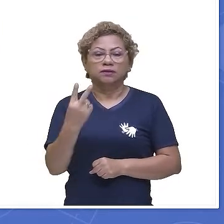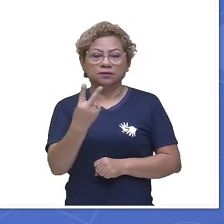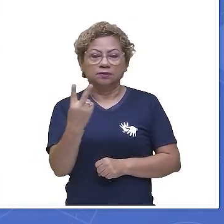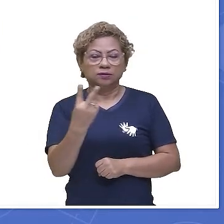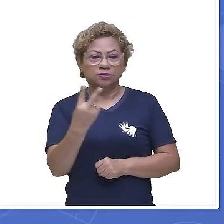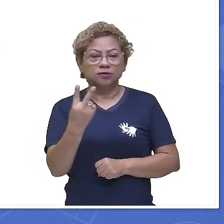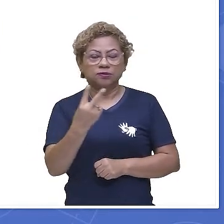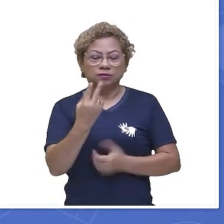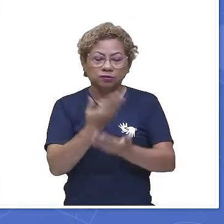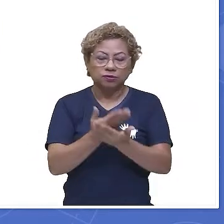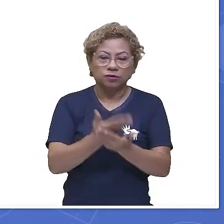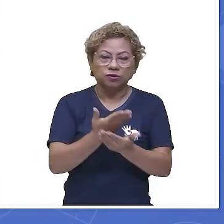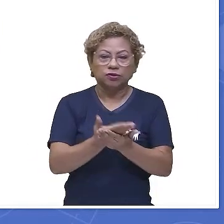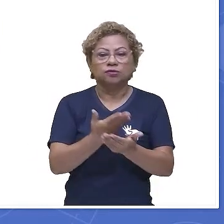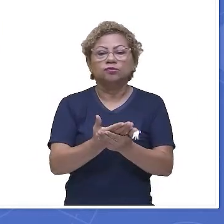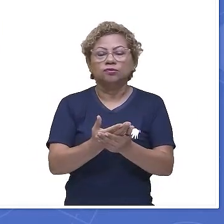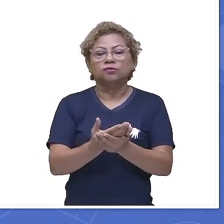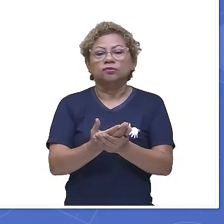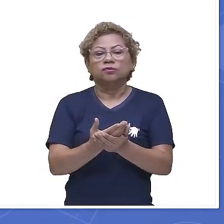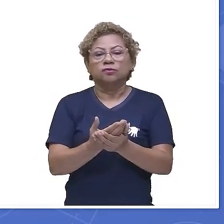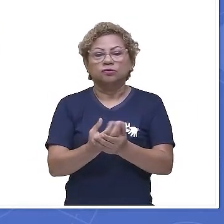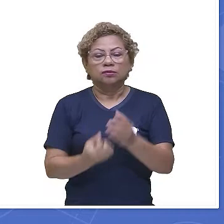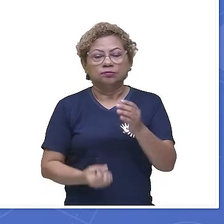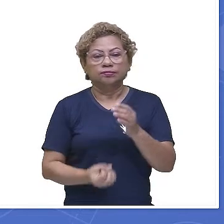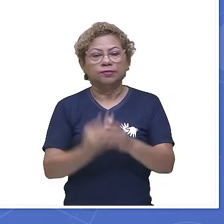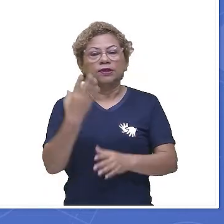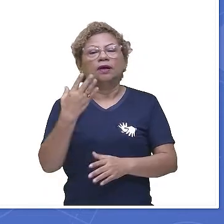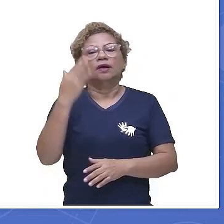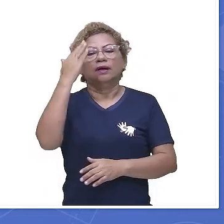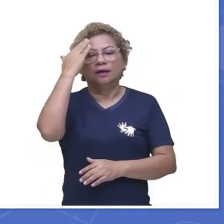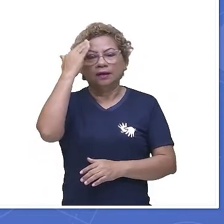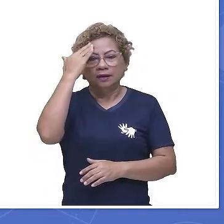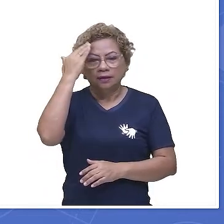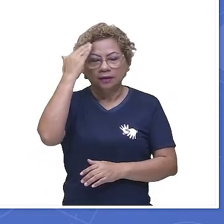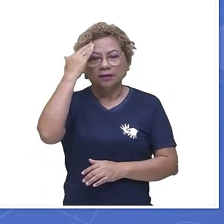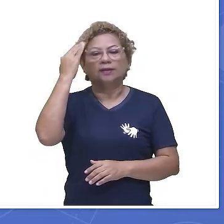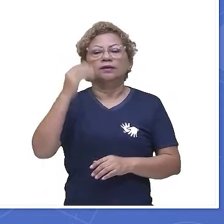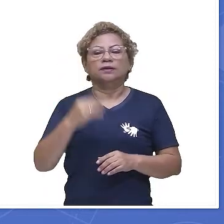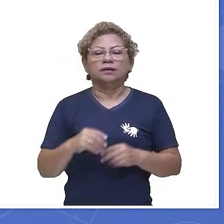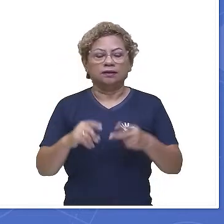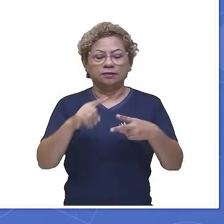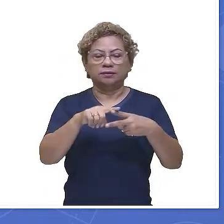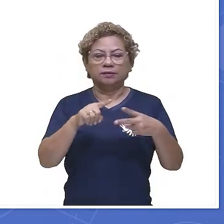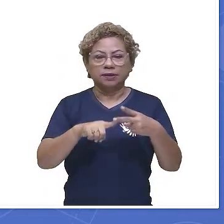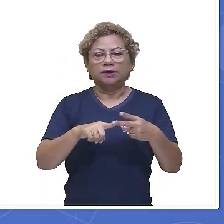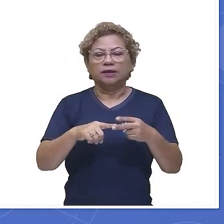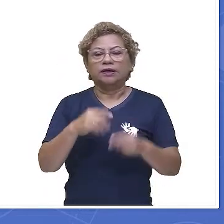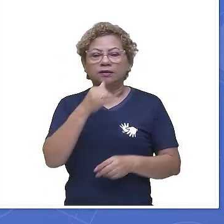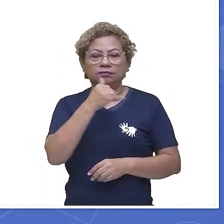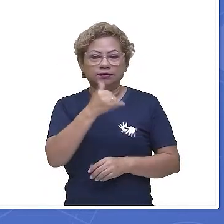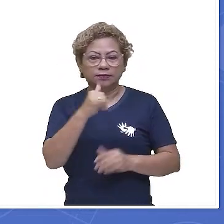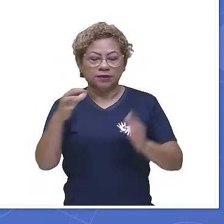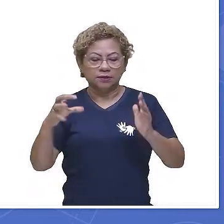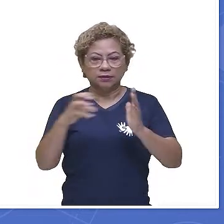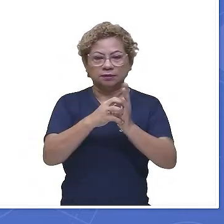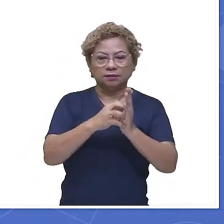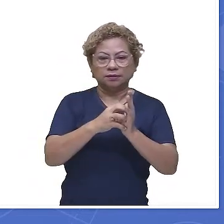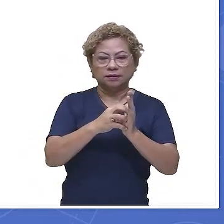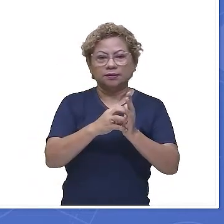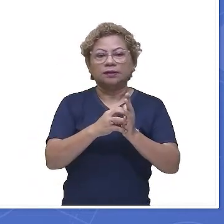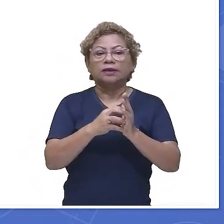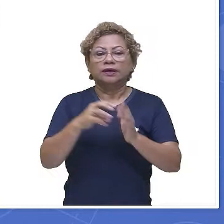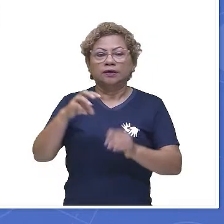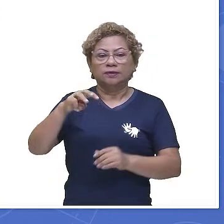achavam antigamente independentes uma da outra, a eletricidade e o magnetismo. Então, o eletromagnetismo é o ramo